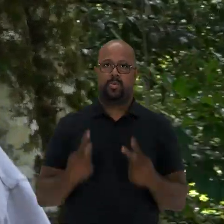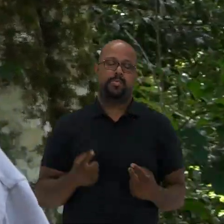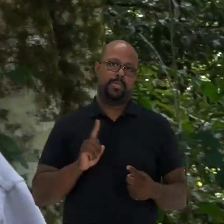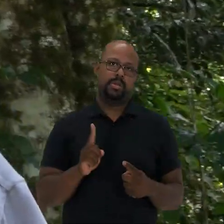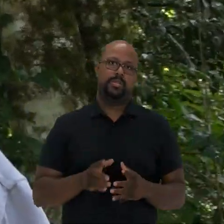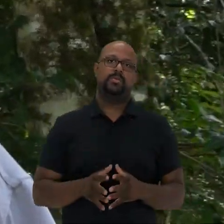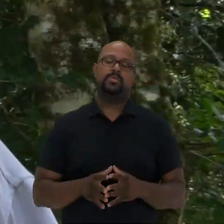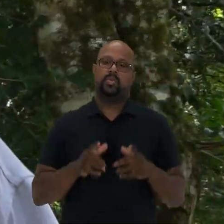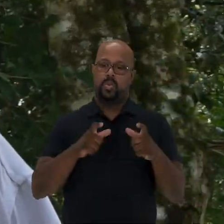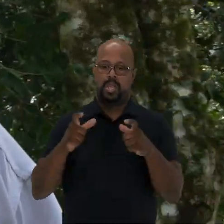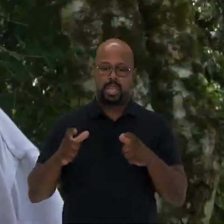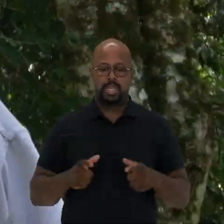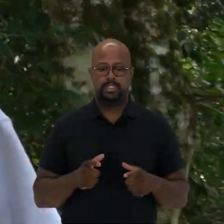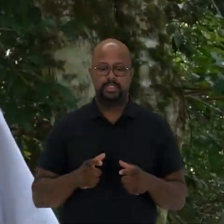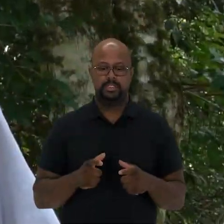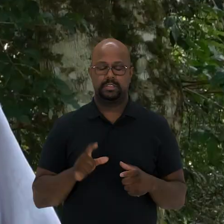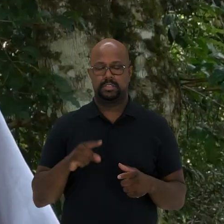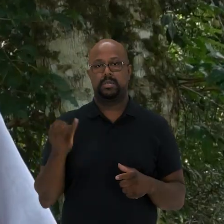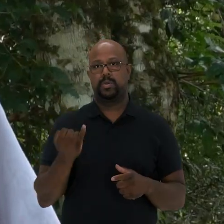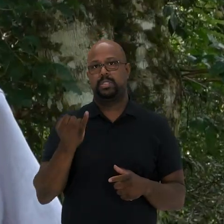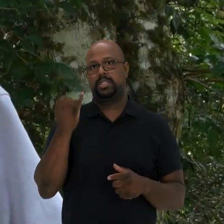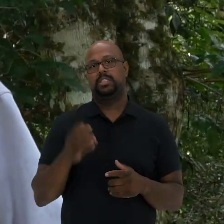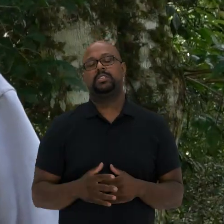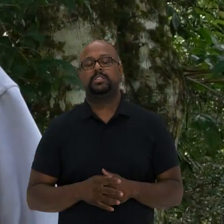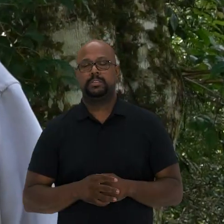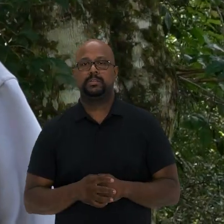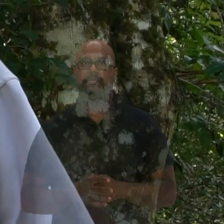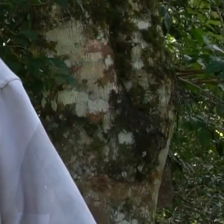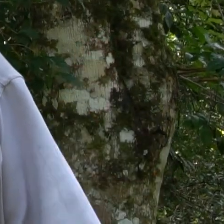humano. Locais importantes.